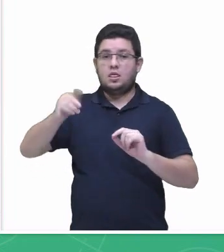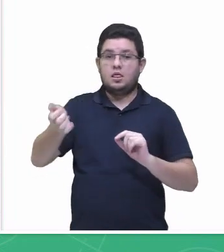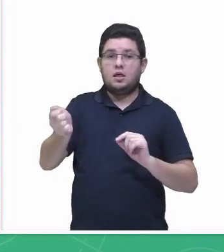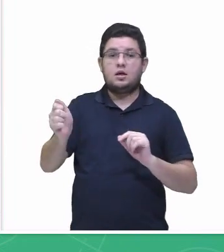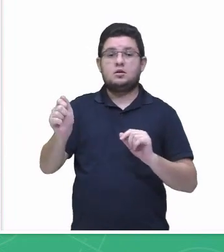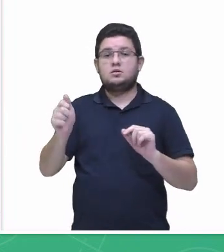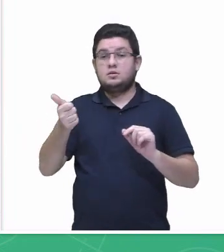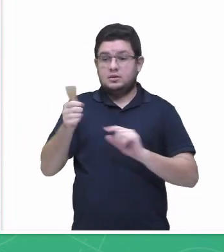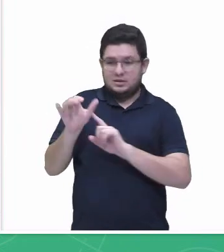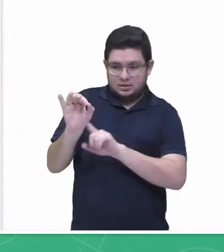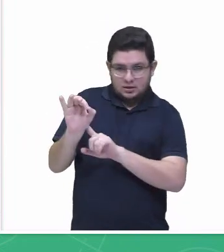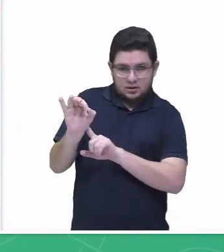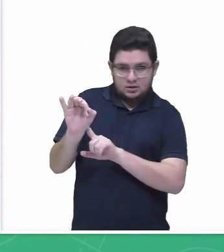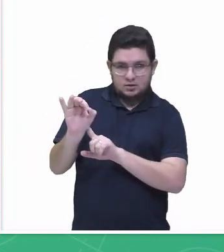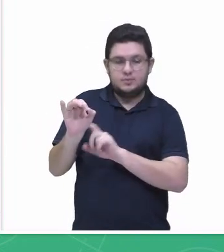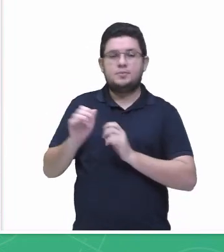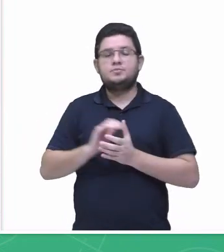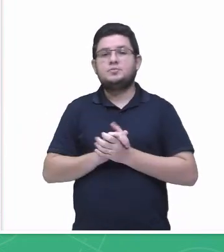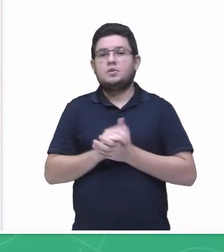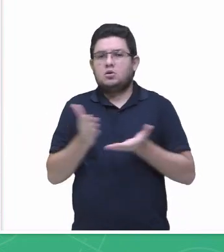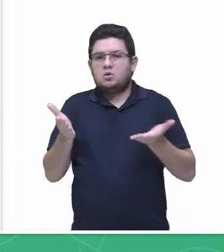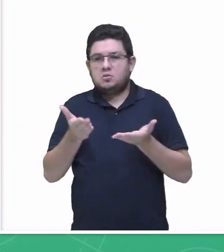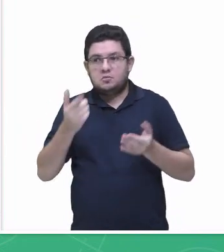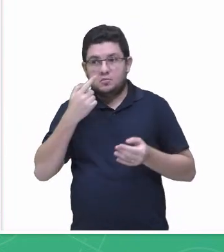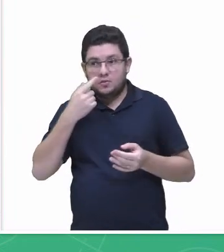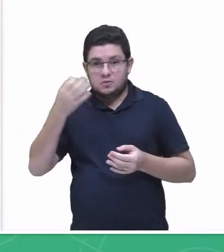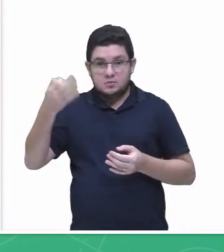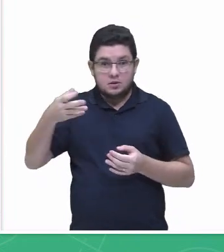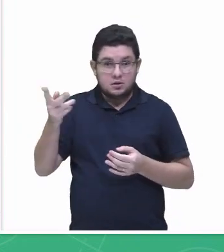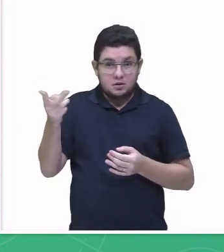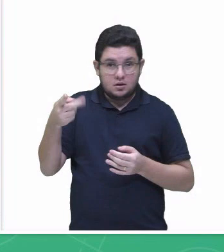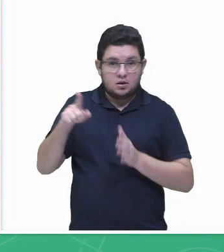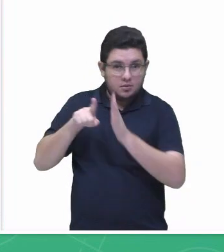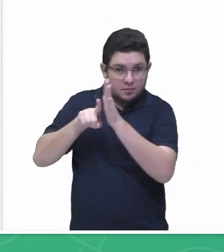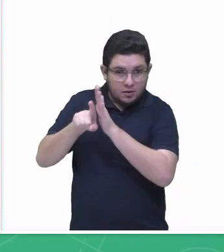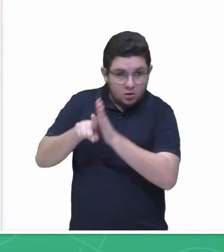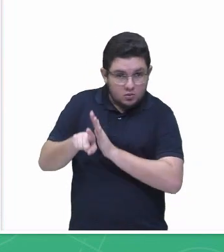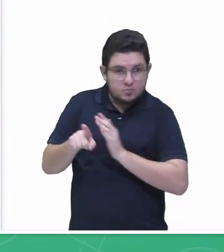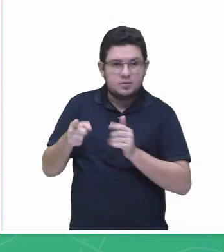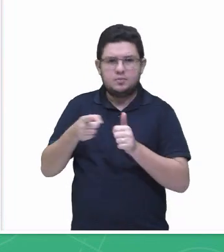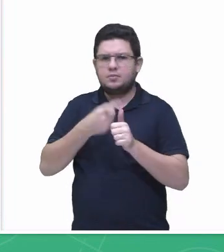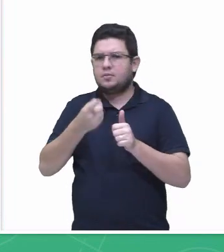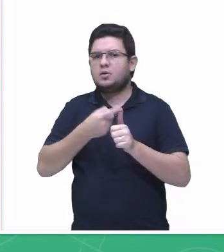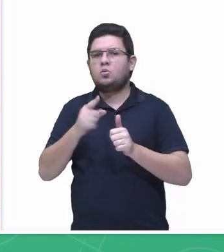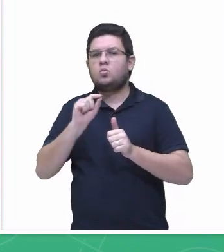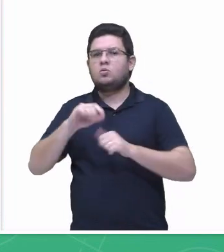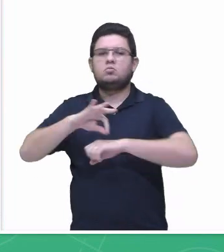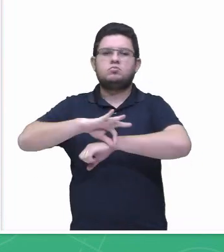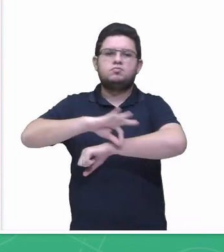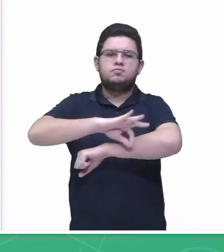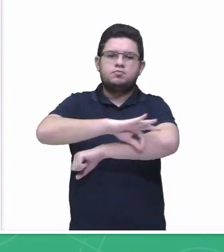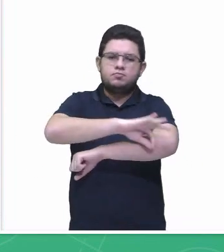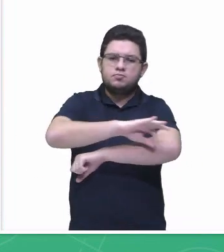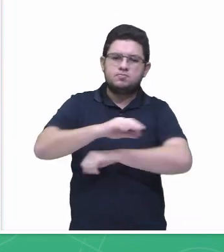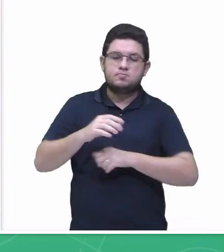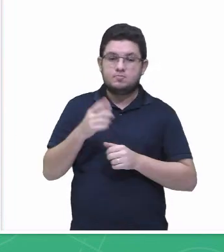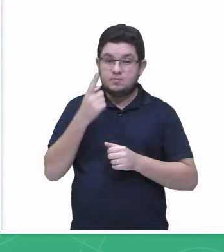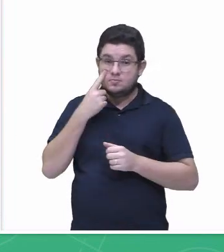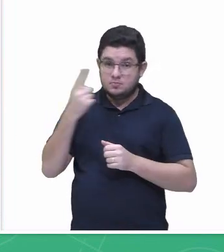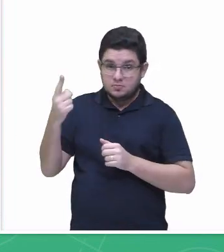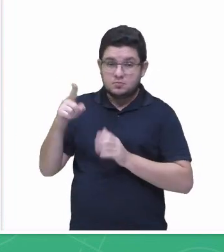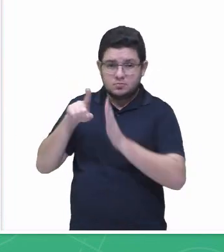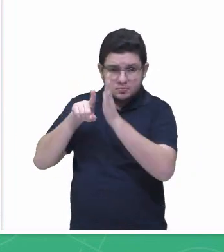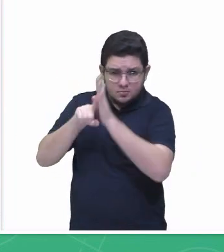fazer as correções das questões e vamos iniciar com biologia. Né? Então, vamos relembrar aí as nossas questões de